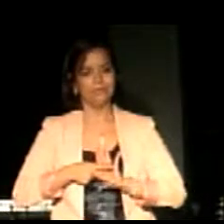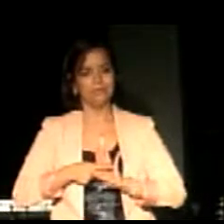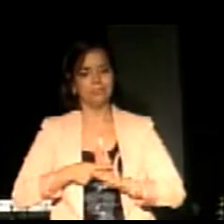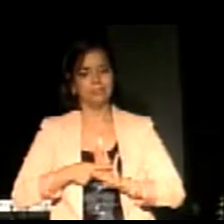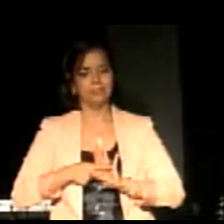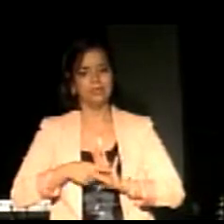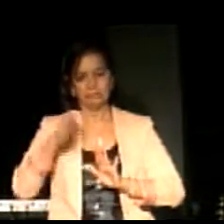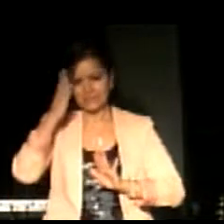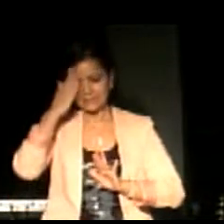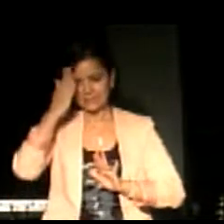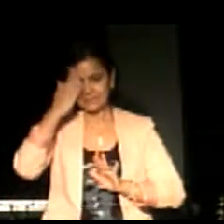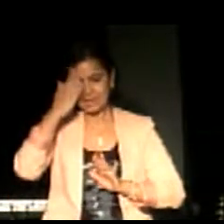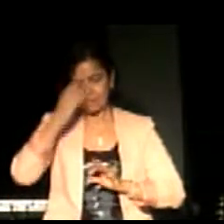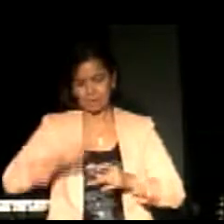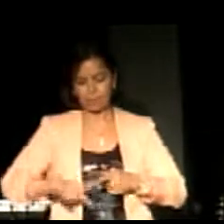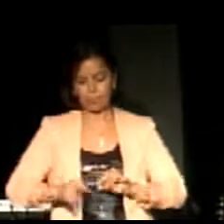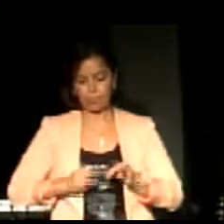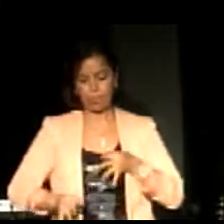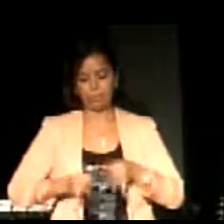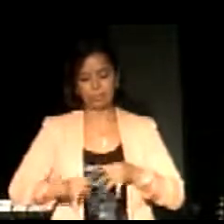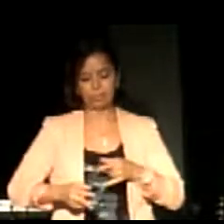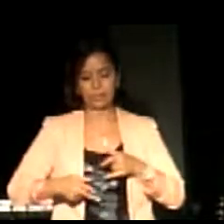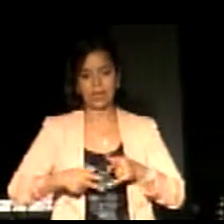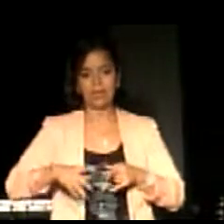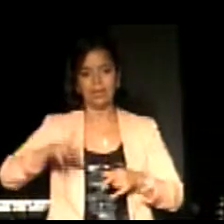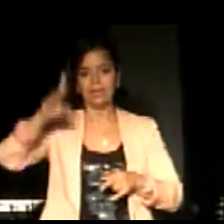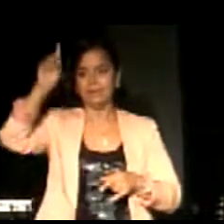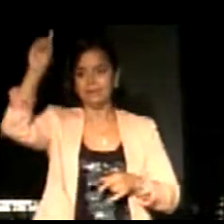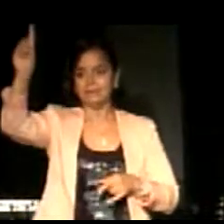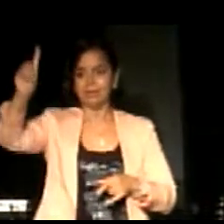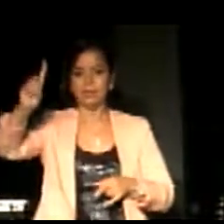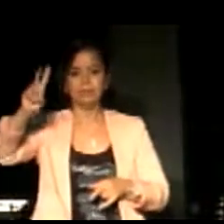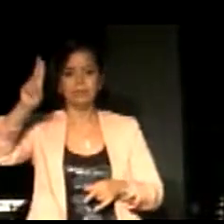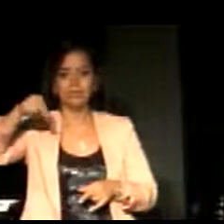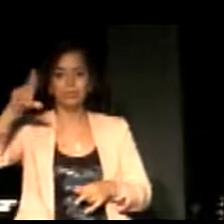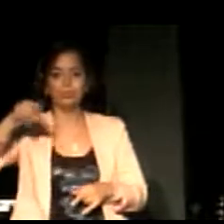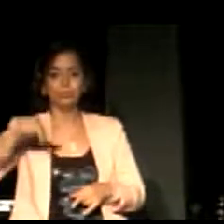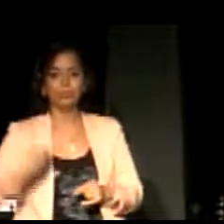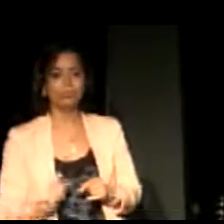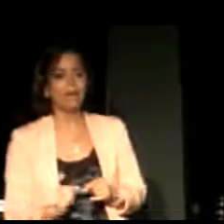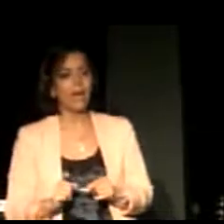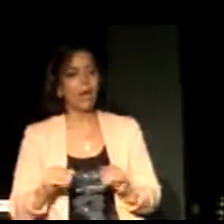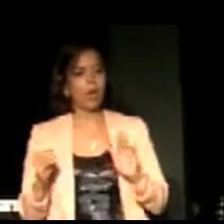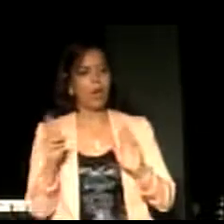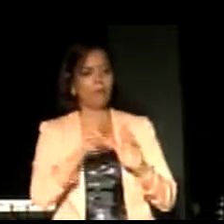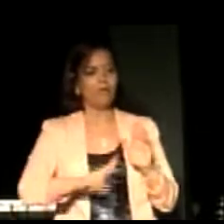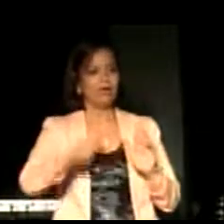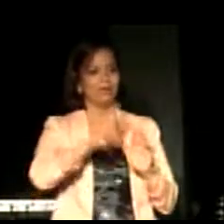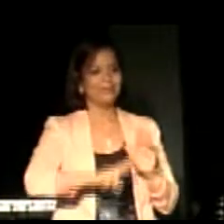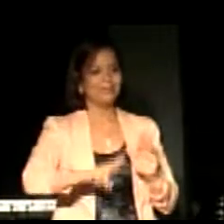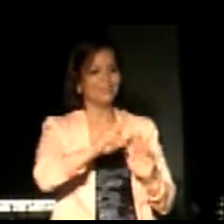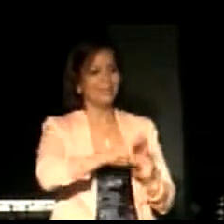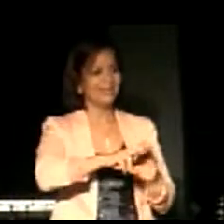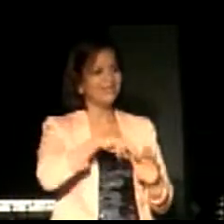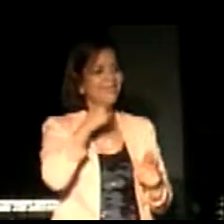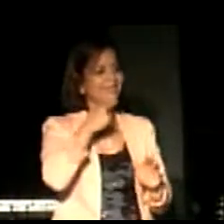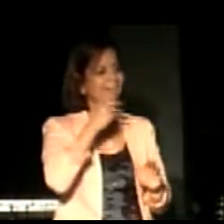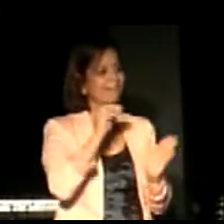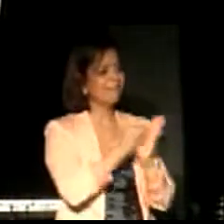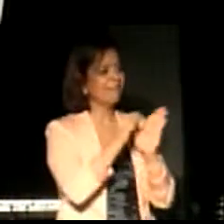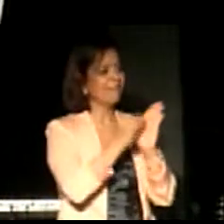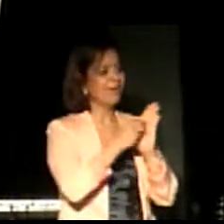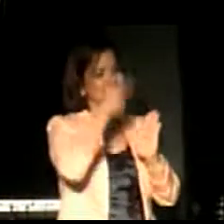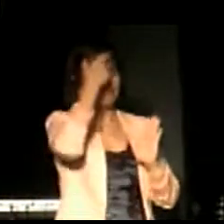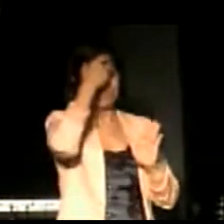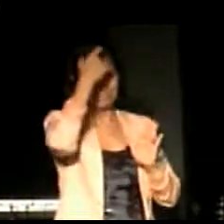saiba controlar. Deus não usa alguém sem temperamento. Deus não usa. Mas